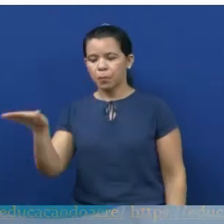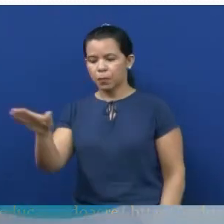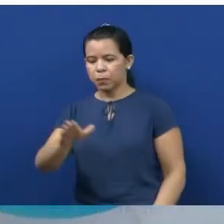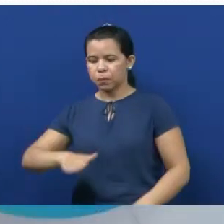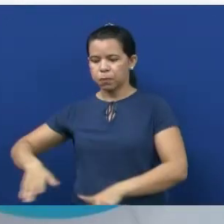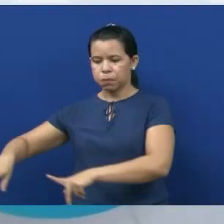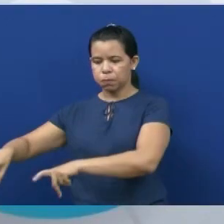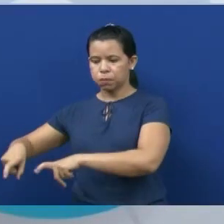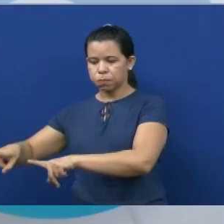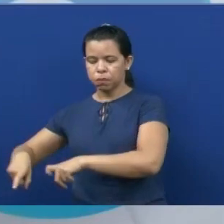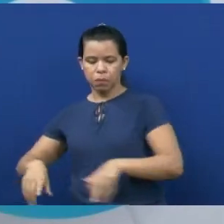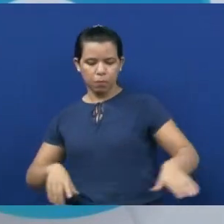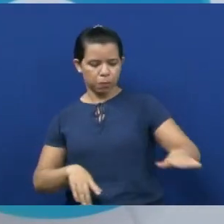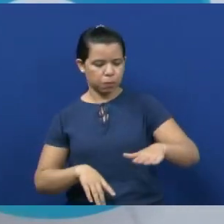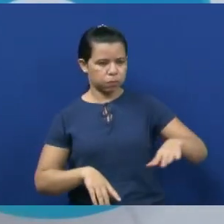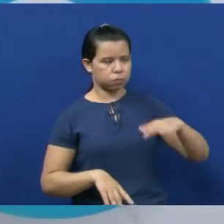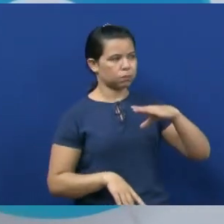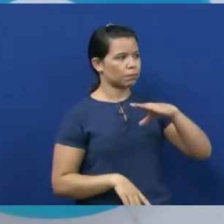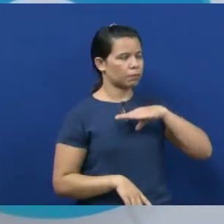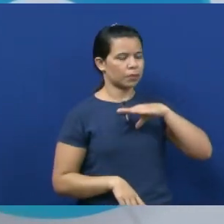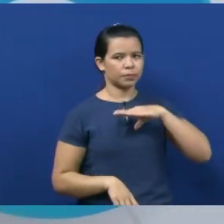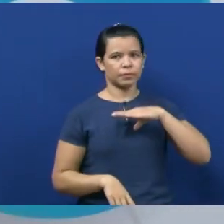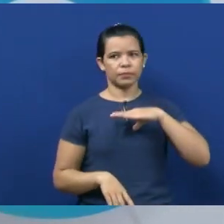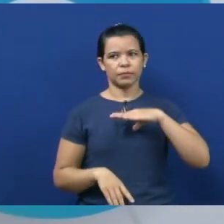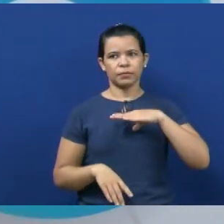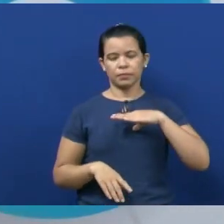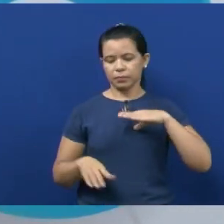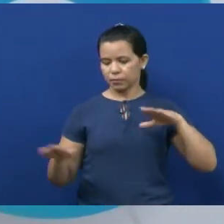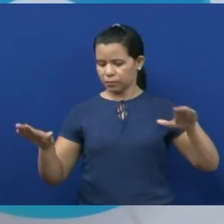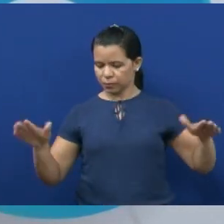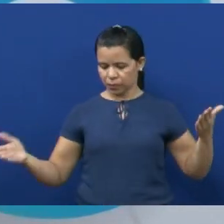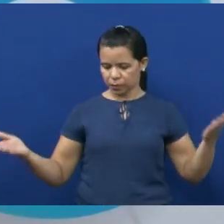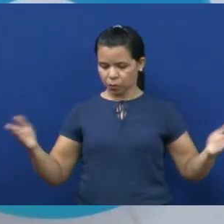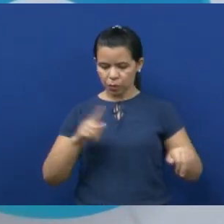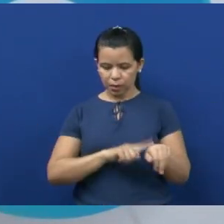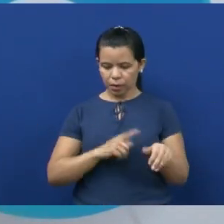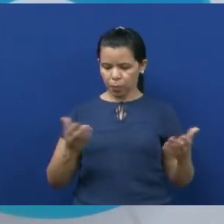zona urbana, né? O mesmo tempo, porém